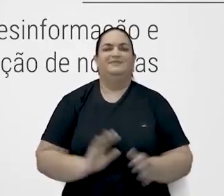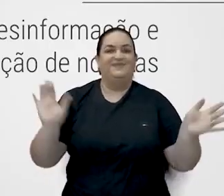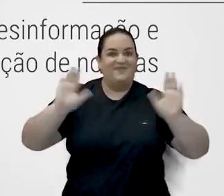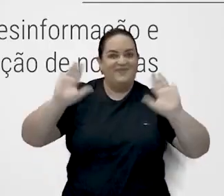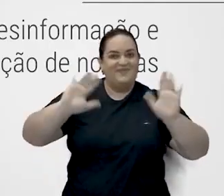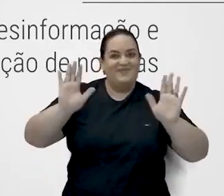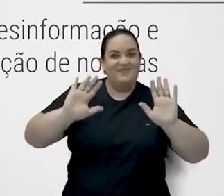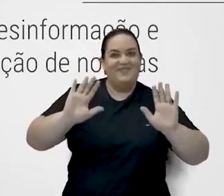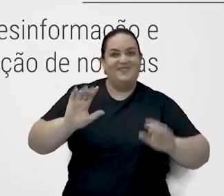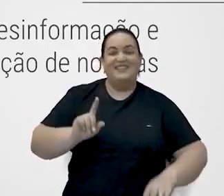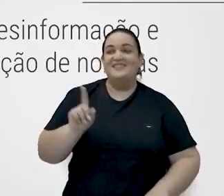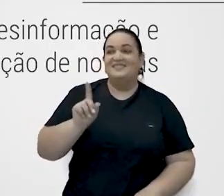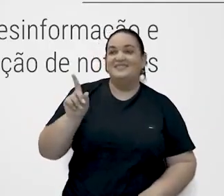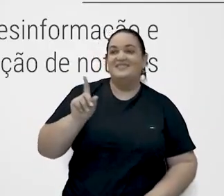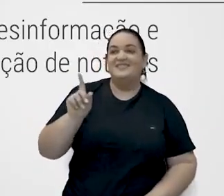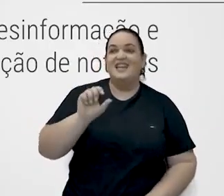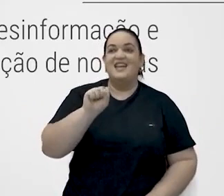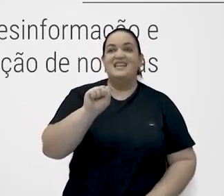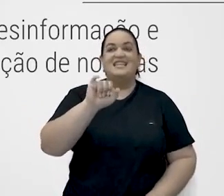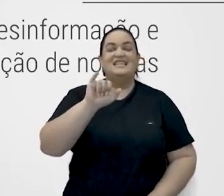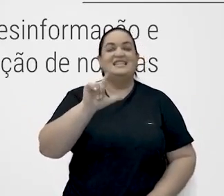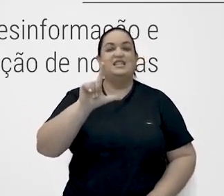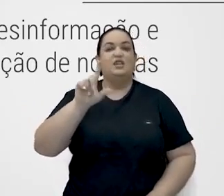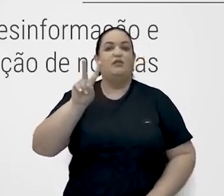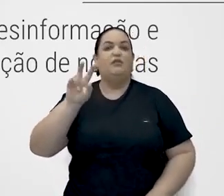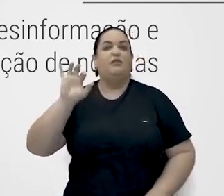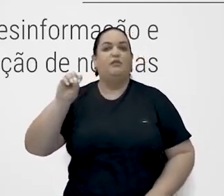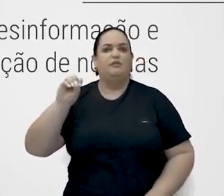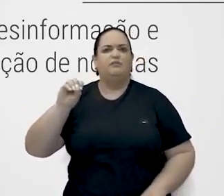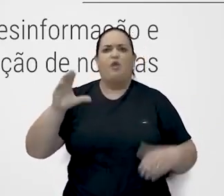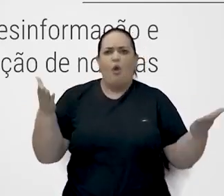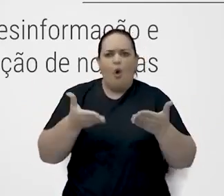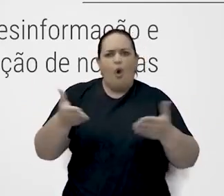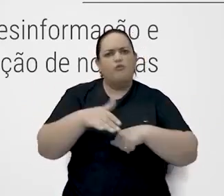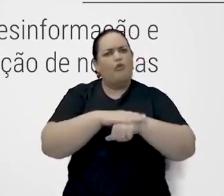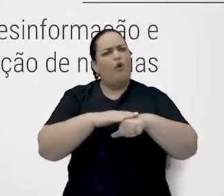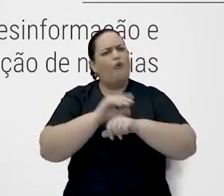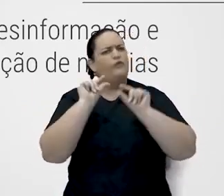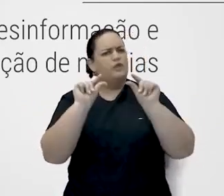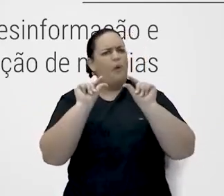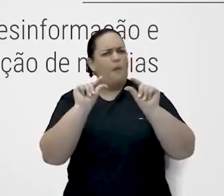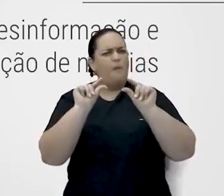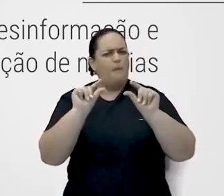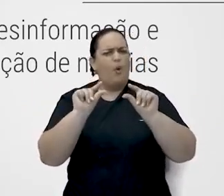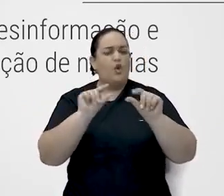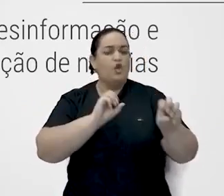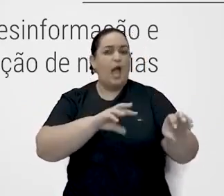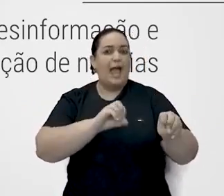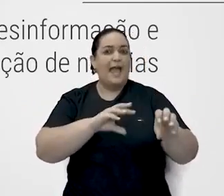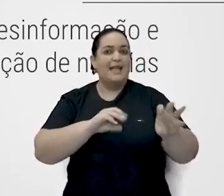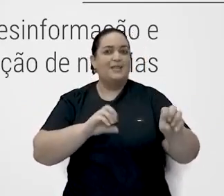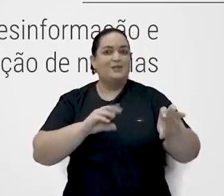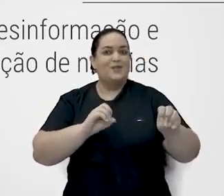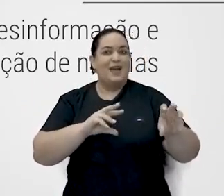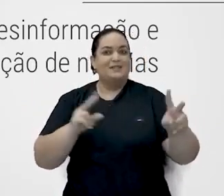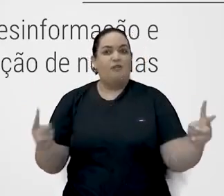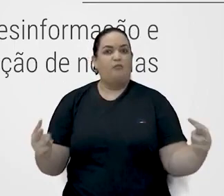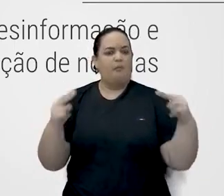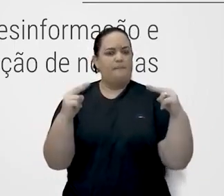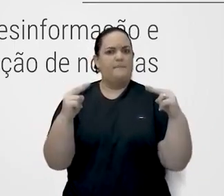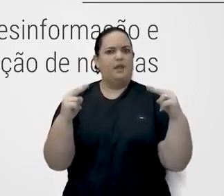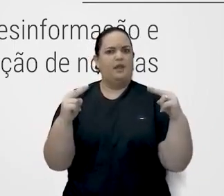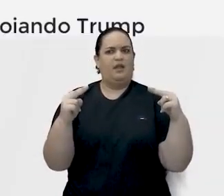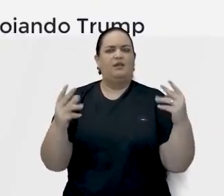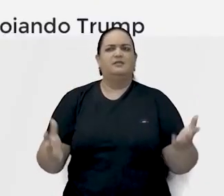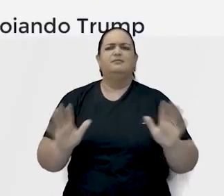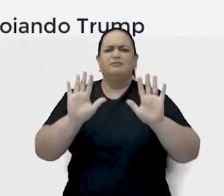Olá, eu sou o Silvio Vital e hoje a gente vai conversar um pouco sobre educação midiática. Mas para começar, eu quero